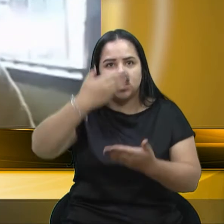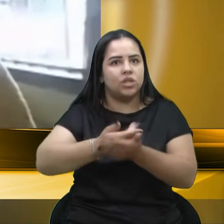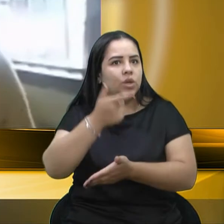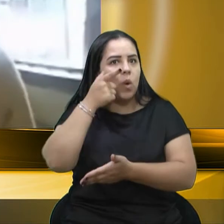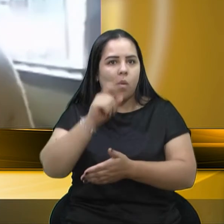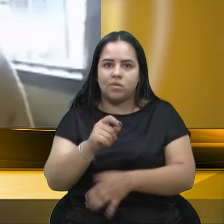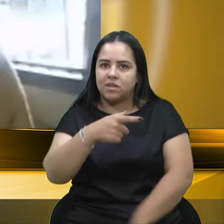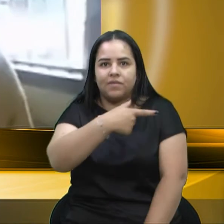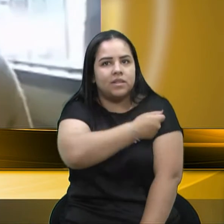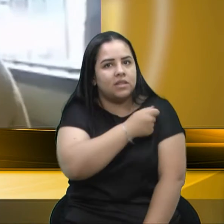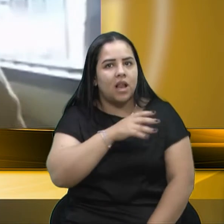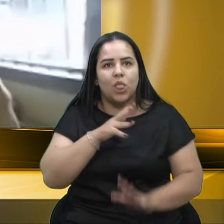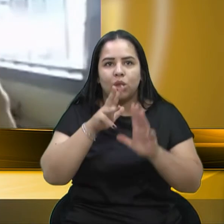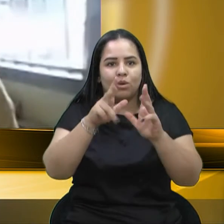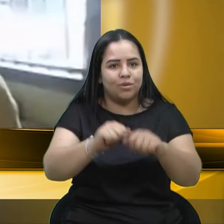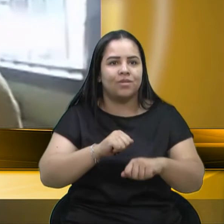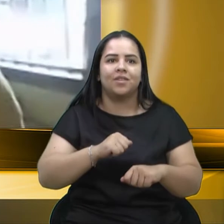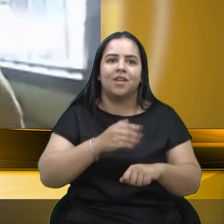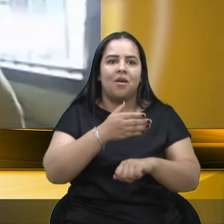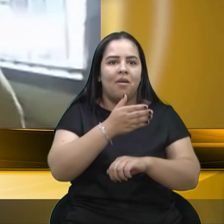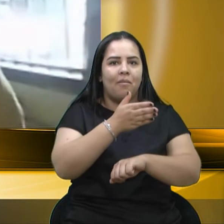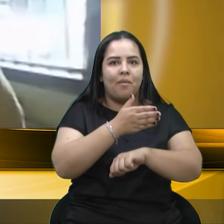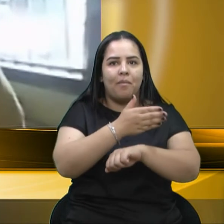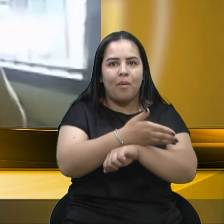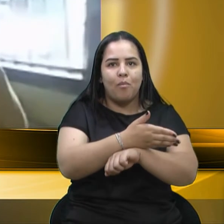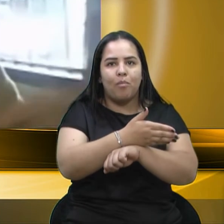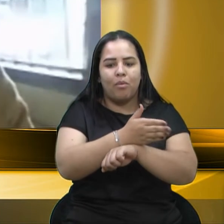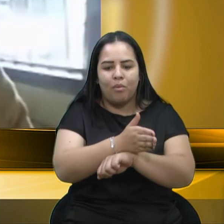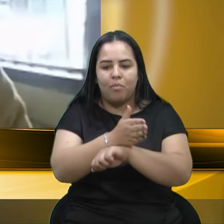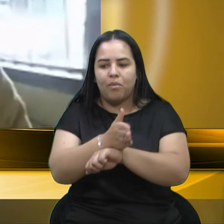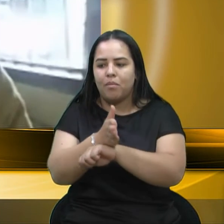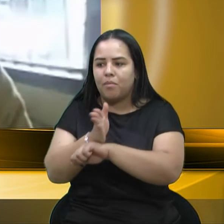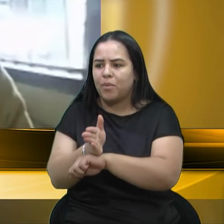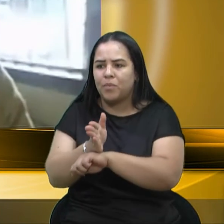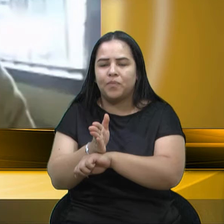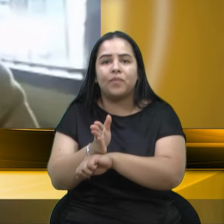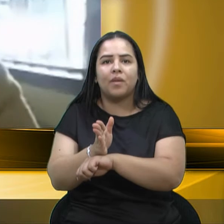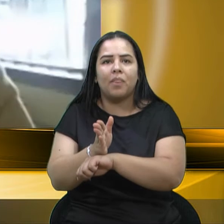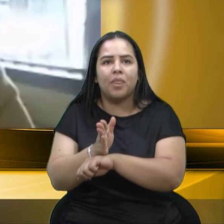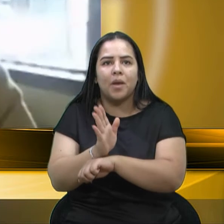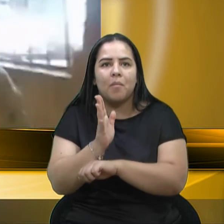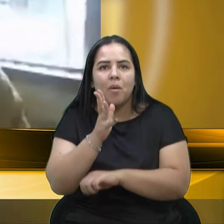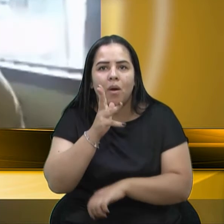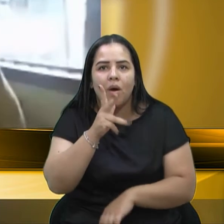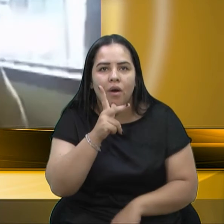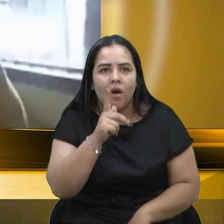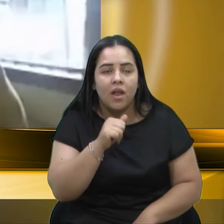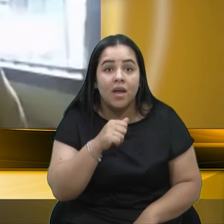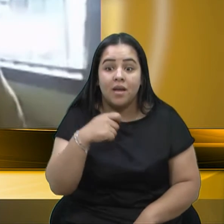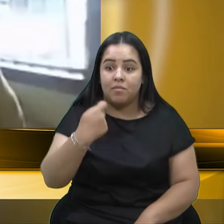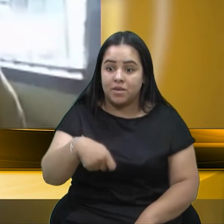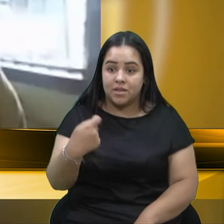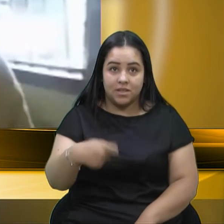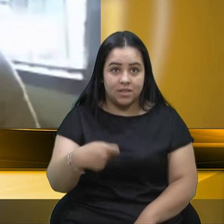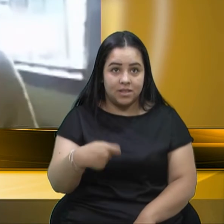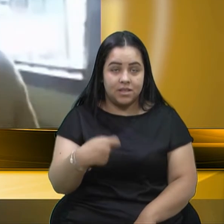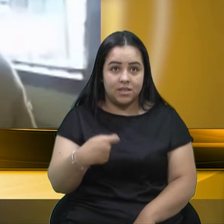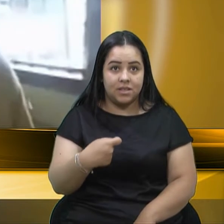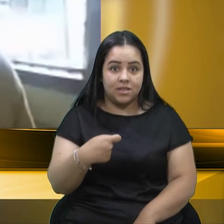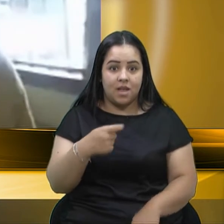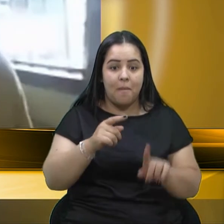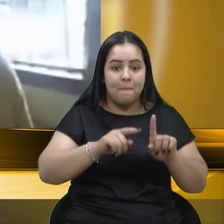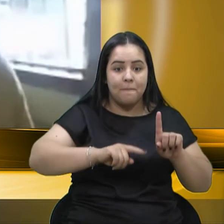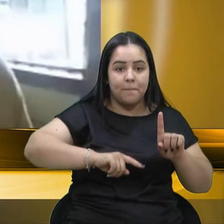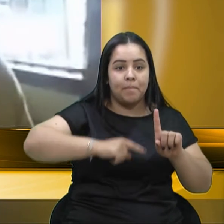E infelizmente, o que a gente viu no último período é aumentar o número de óbitos e no mesmo ritmo diminuir o número de vacinação. Então, o que